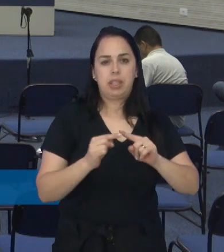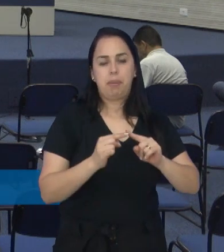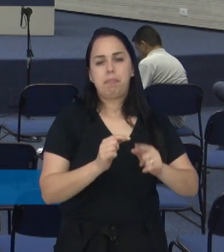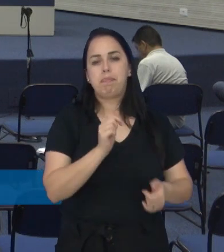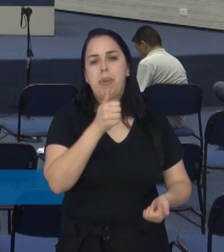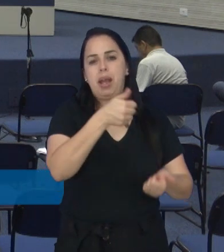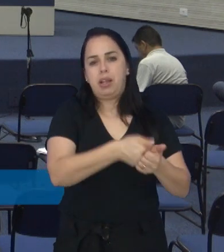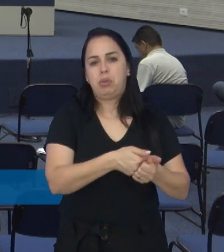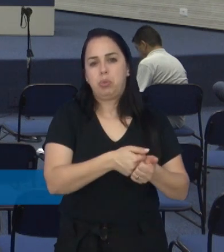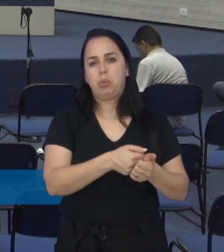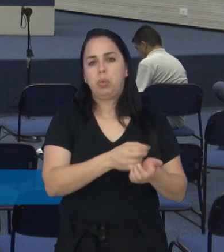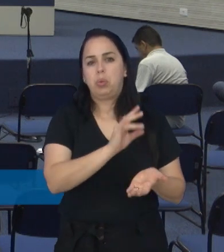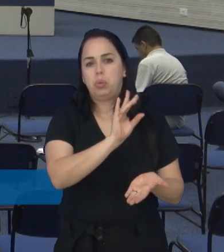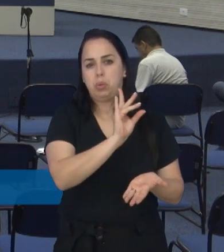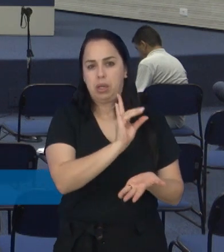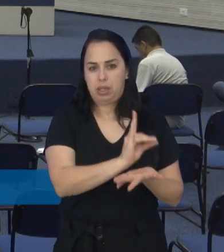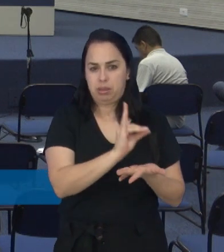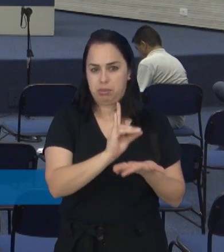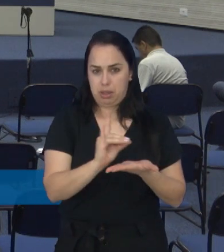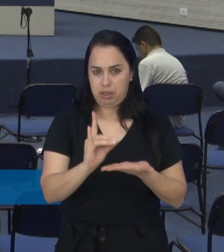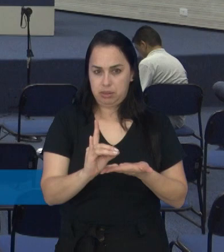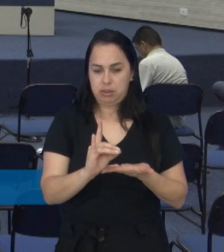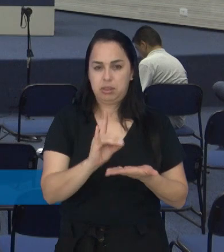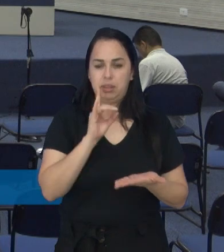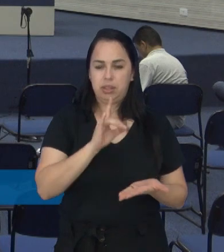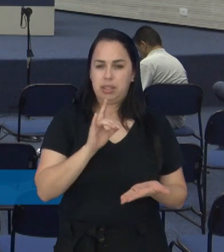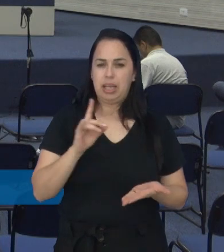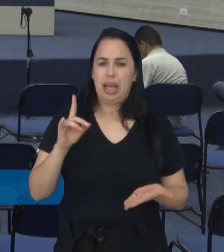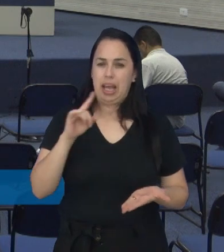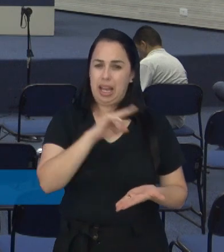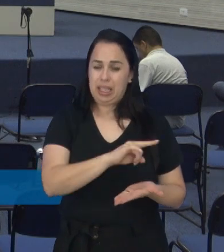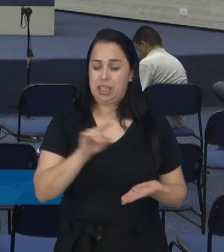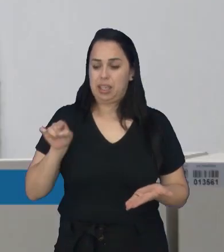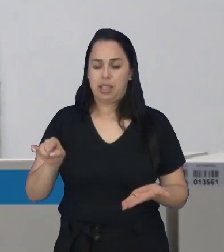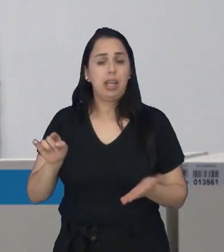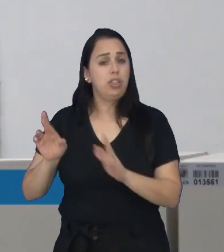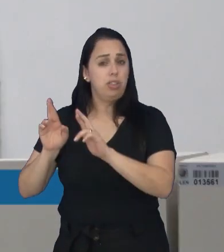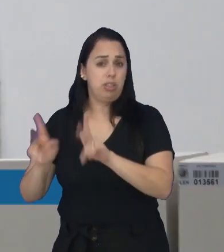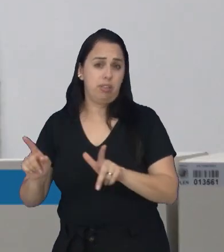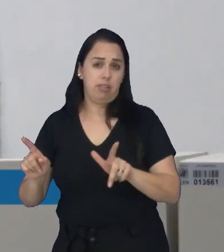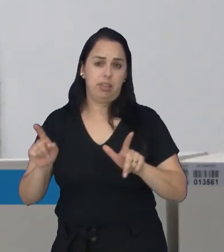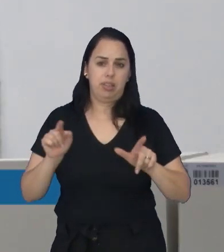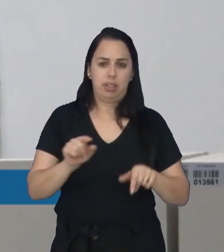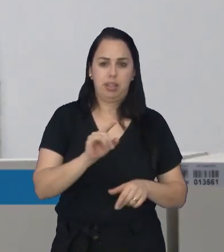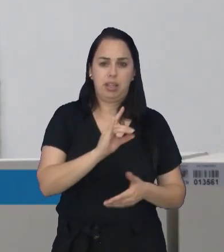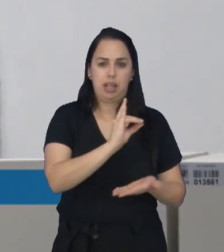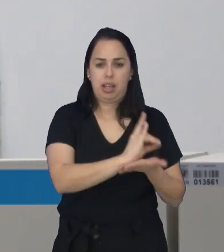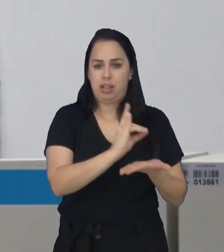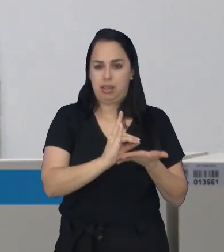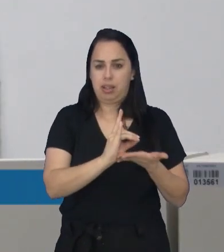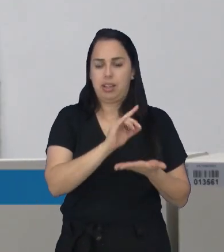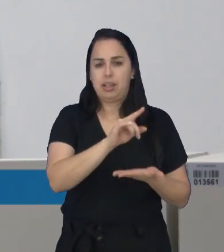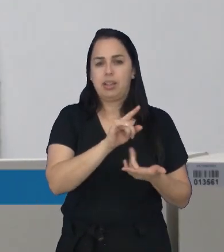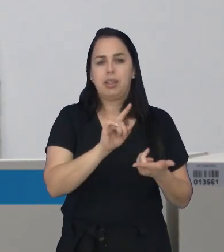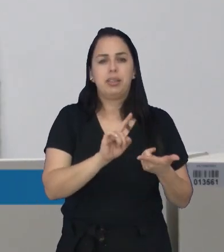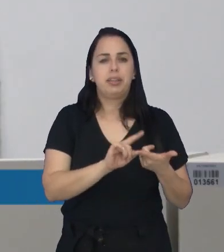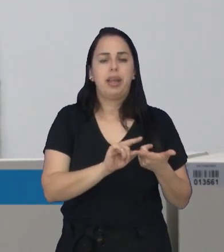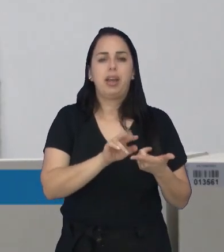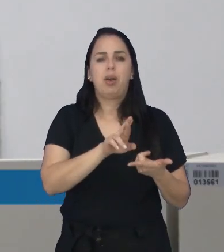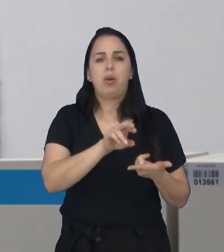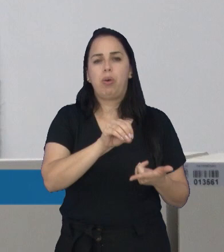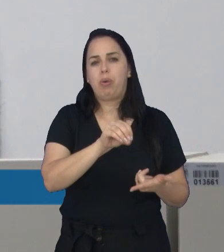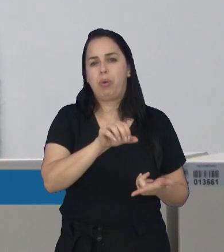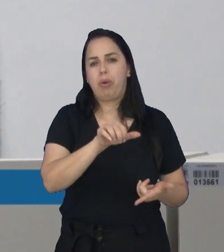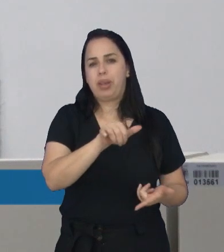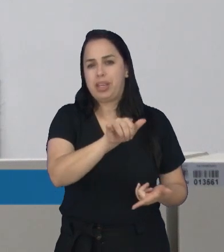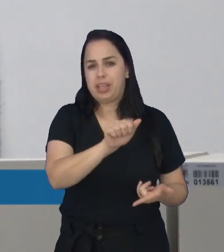E você tem essa dificuldade da Renovação Urbana que o aquário não tem mesmo Royal Pai a gente falar quais mas Royal Park que ele